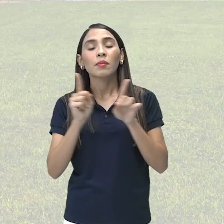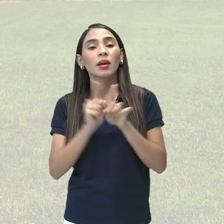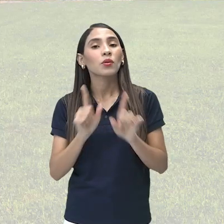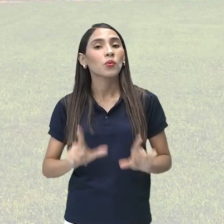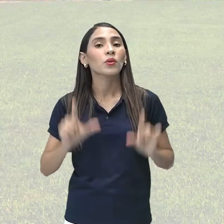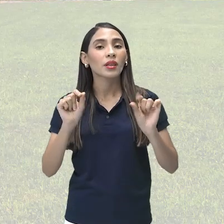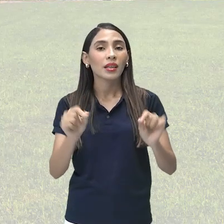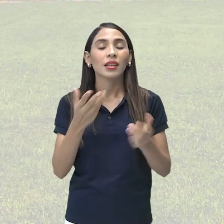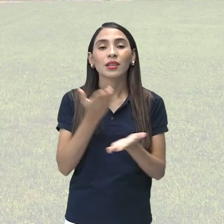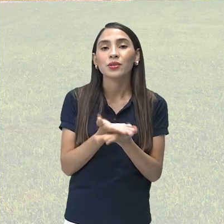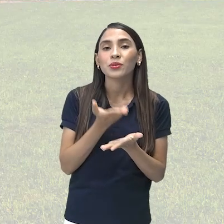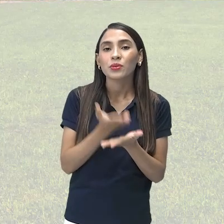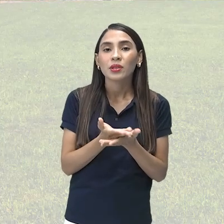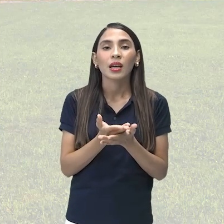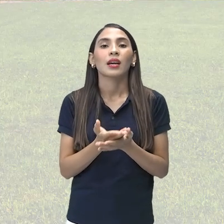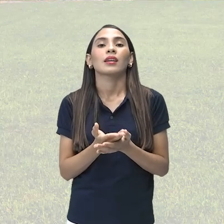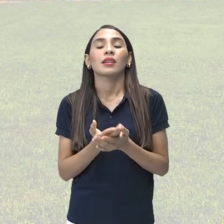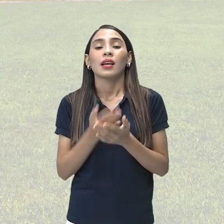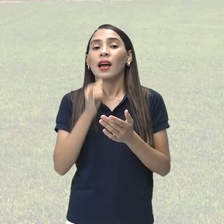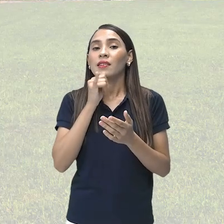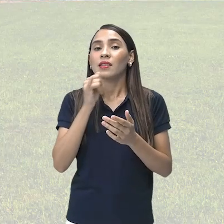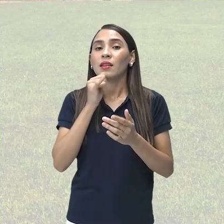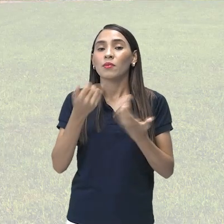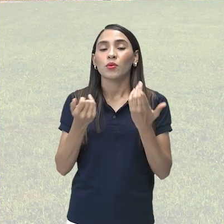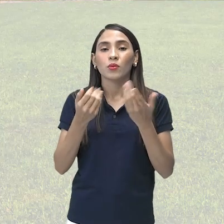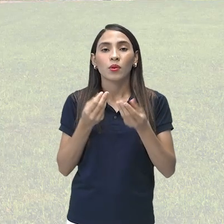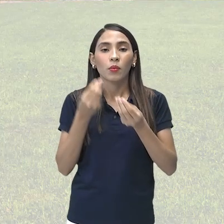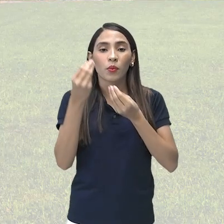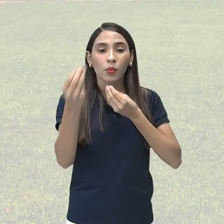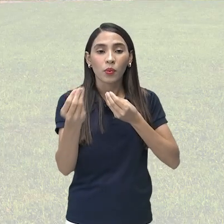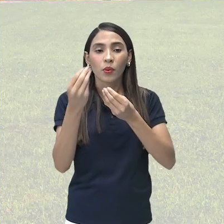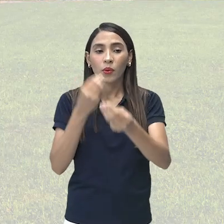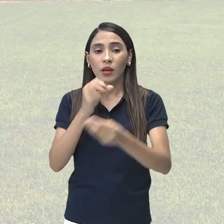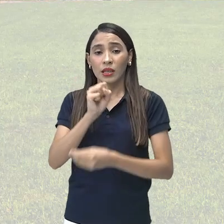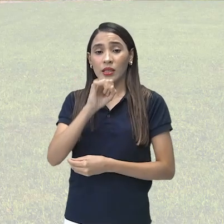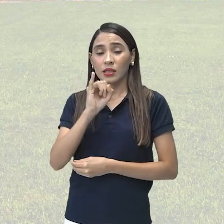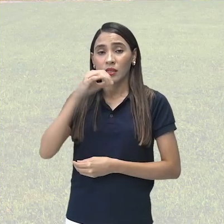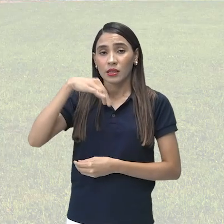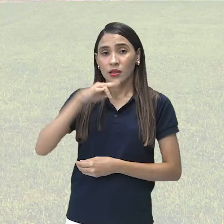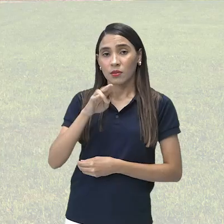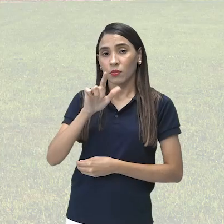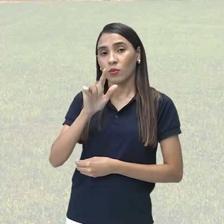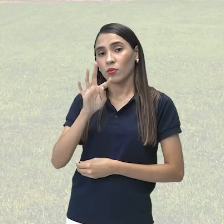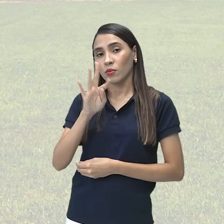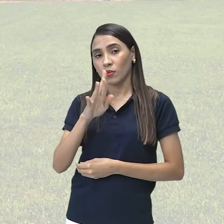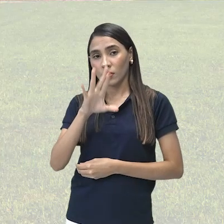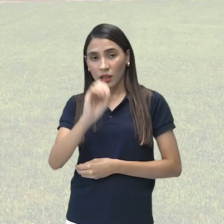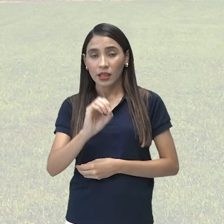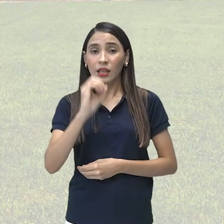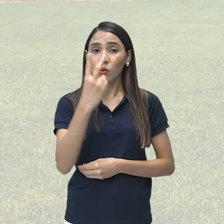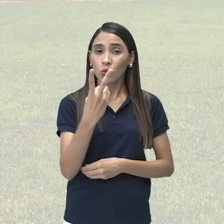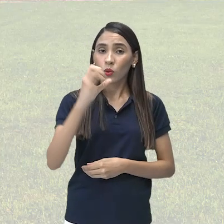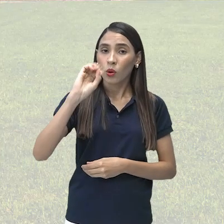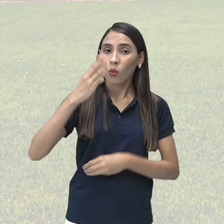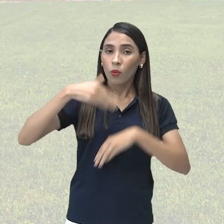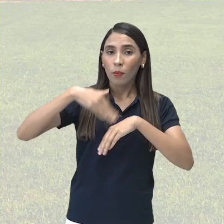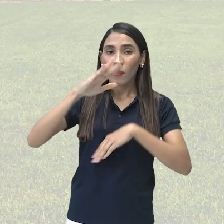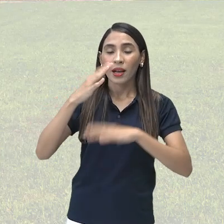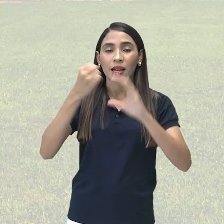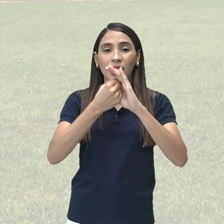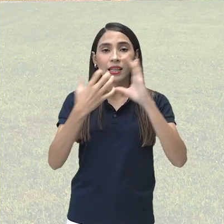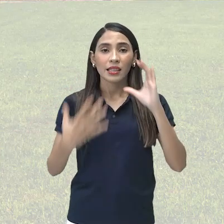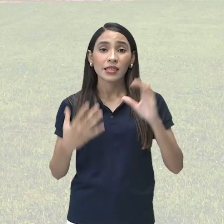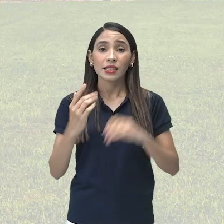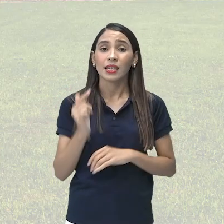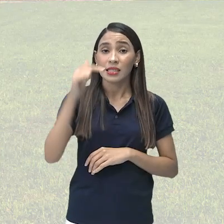quê? Estudar também a transmissão simultânea de 2 ou mais características, dentre